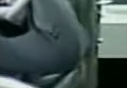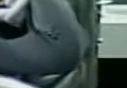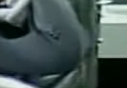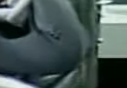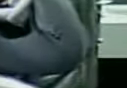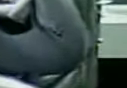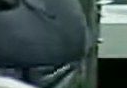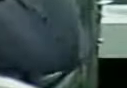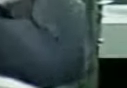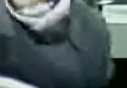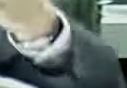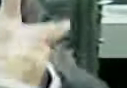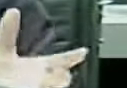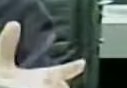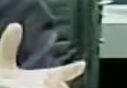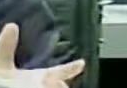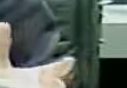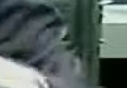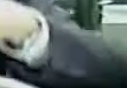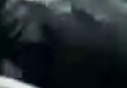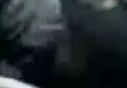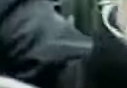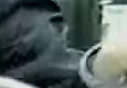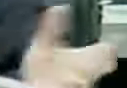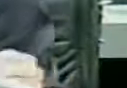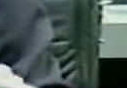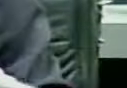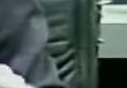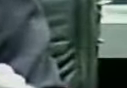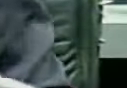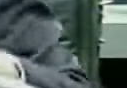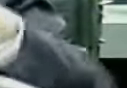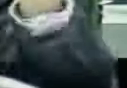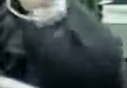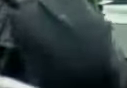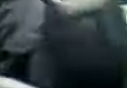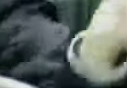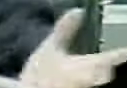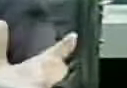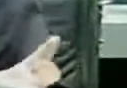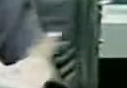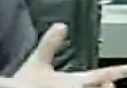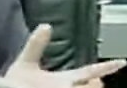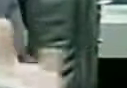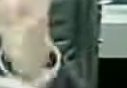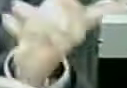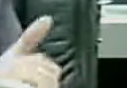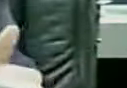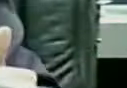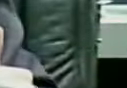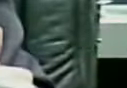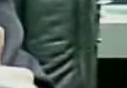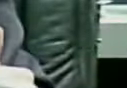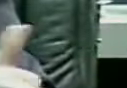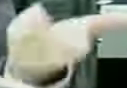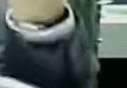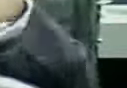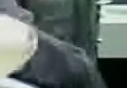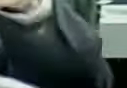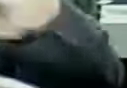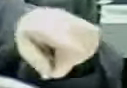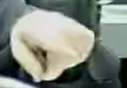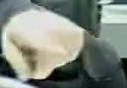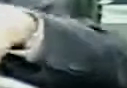dos custos, tentando mostrar de que aquilo vai se transformar num grande espaço de propaganda e publicidade, que